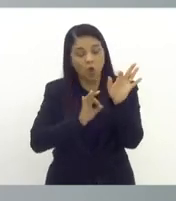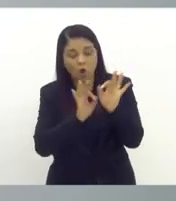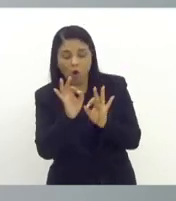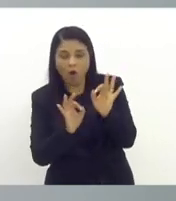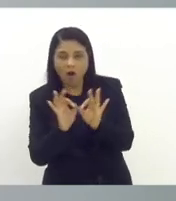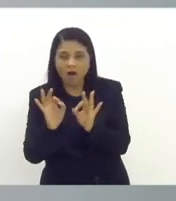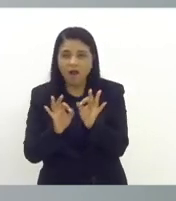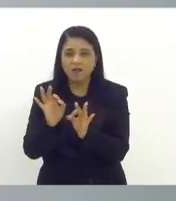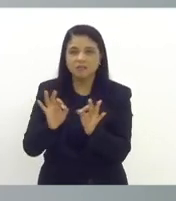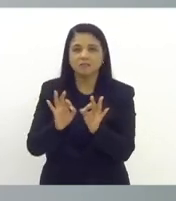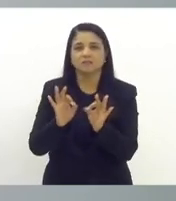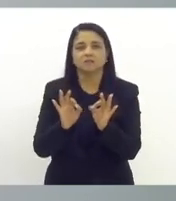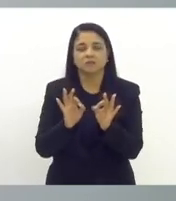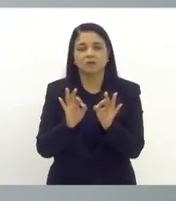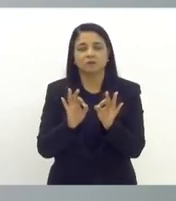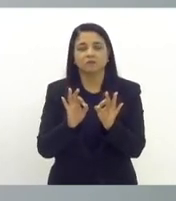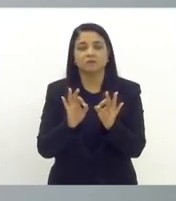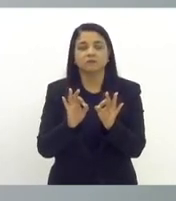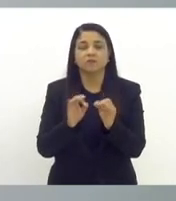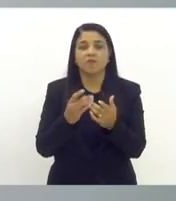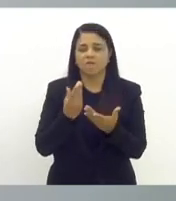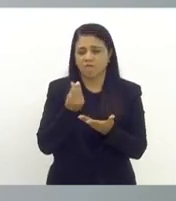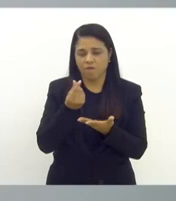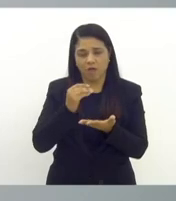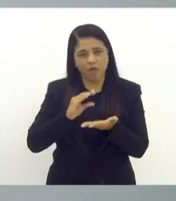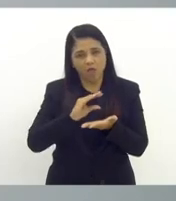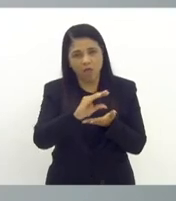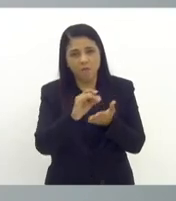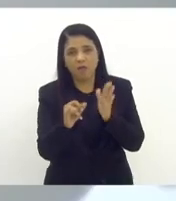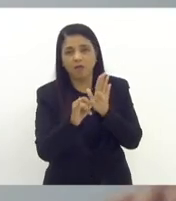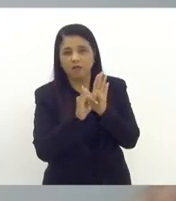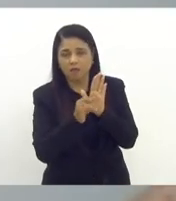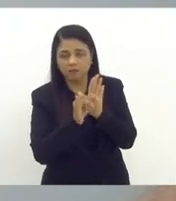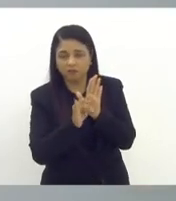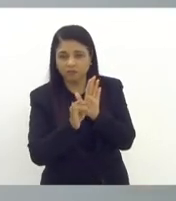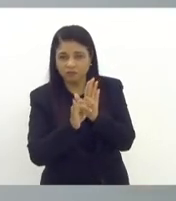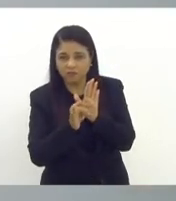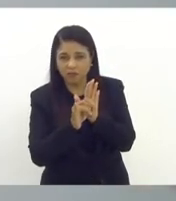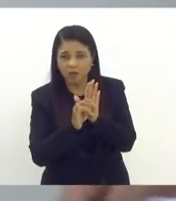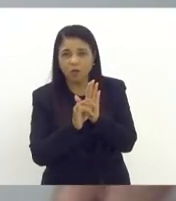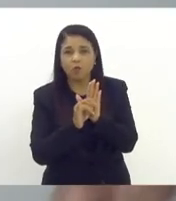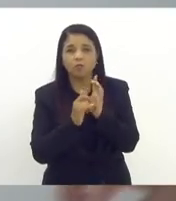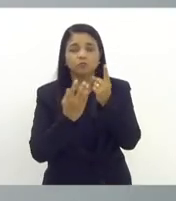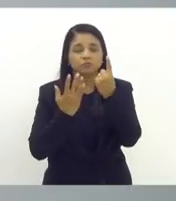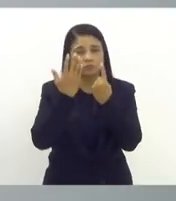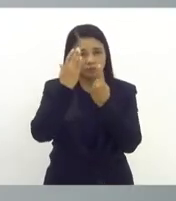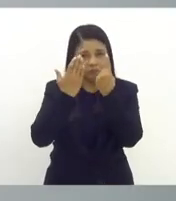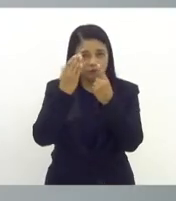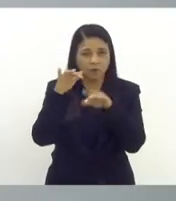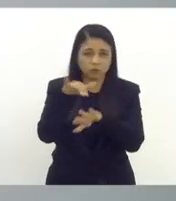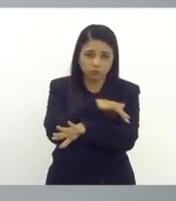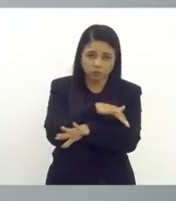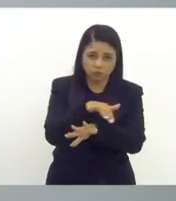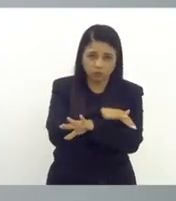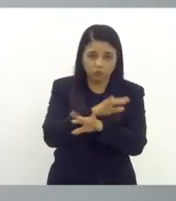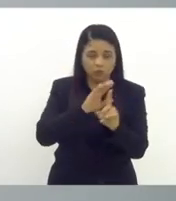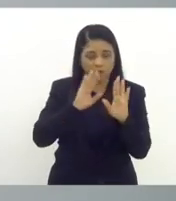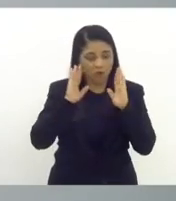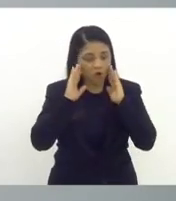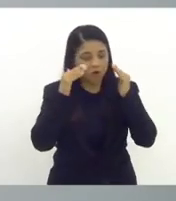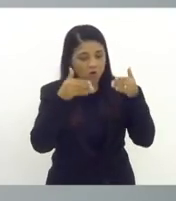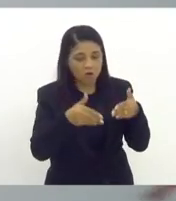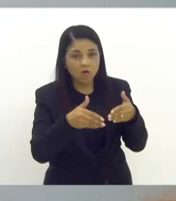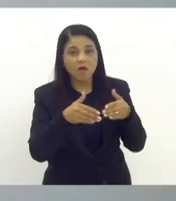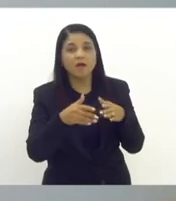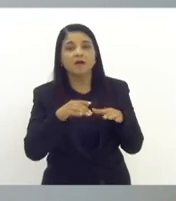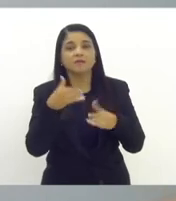em relação a isso no que nós já parte verbas e editais e editais nesse caso de carnaval de rua estão voltados à secretaria de cultura